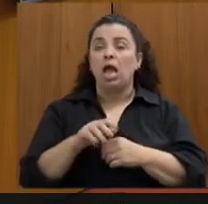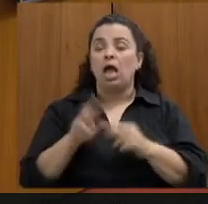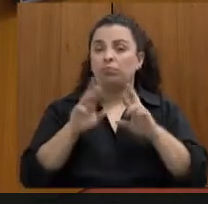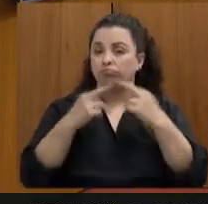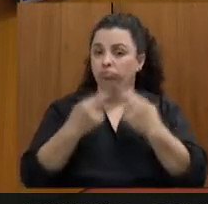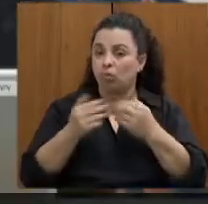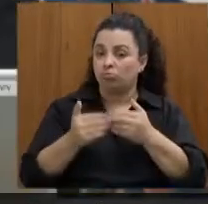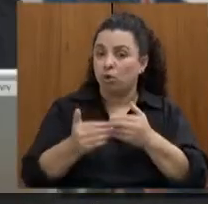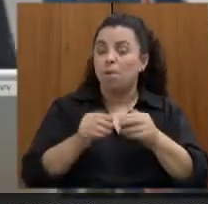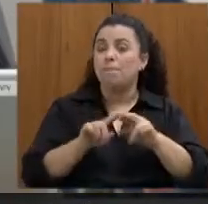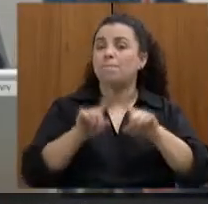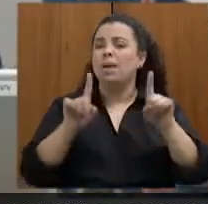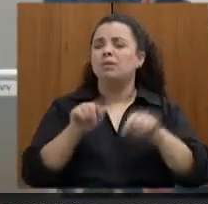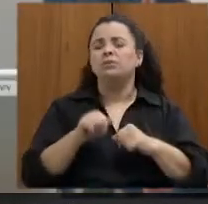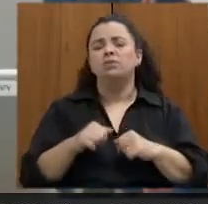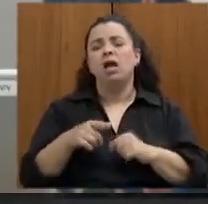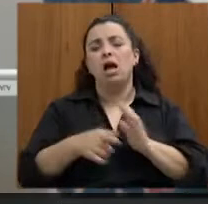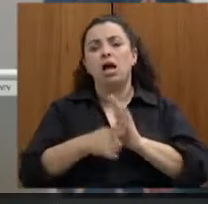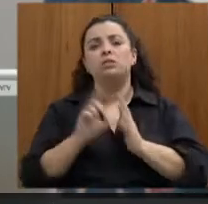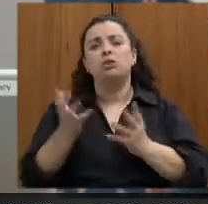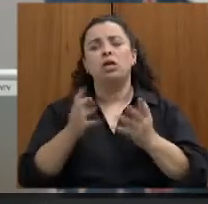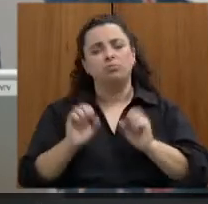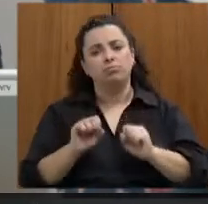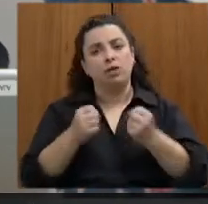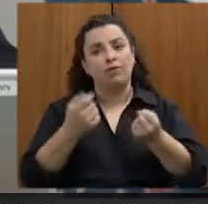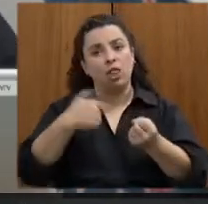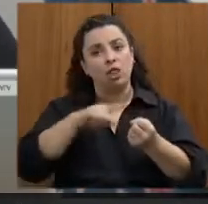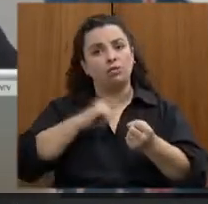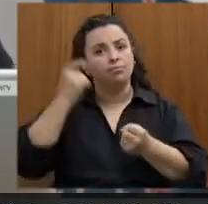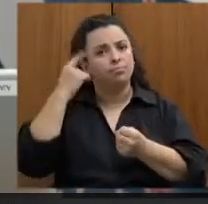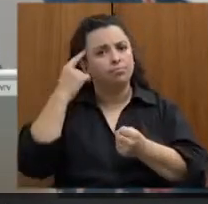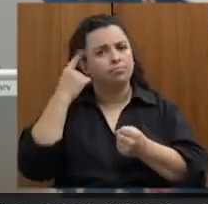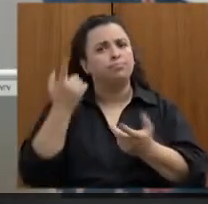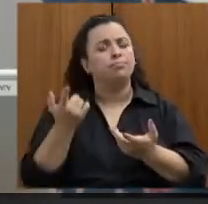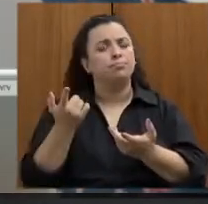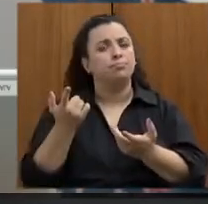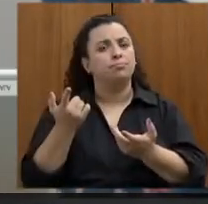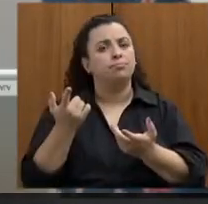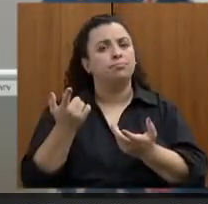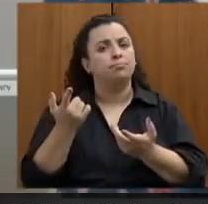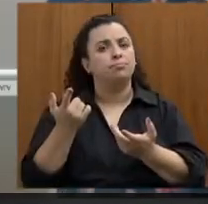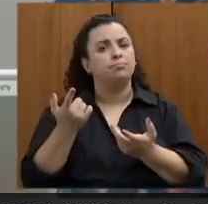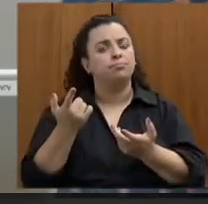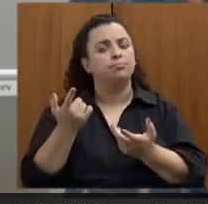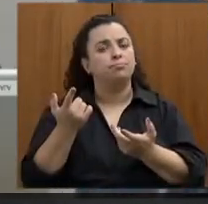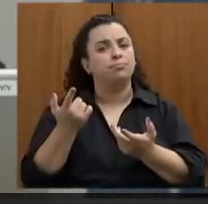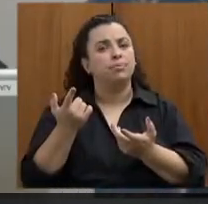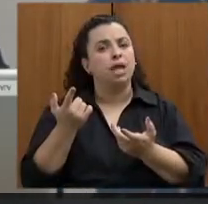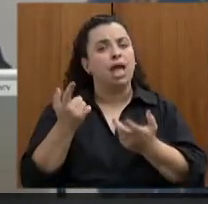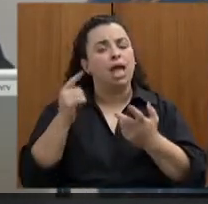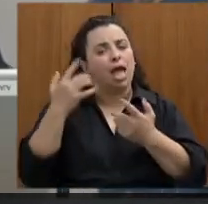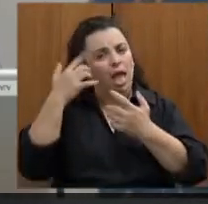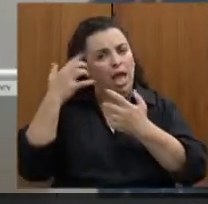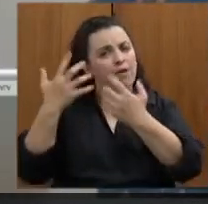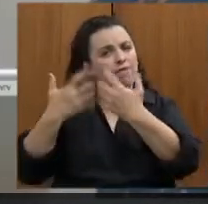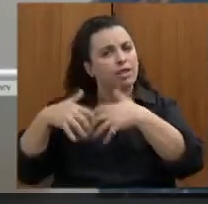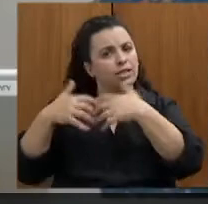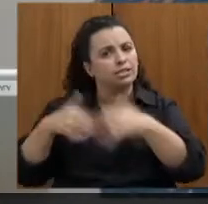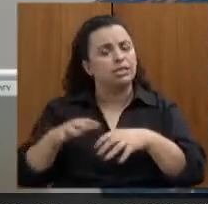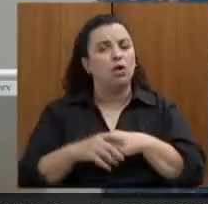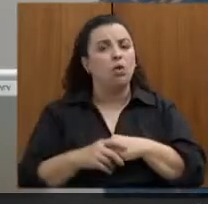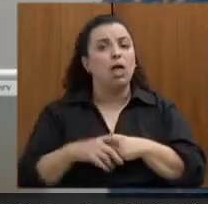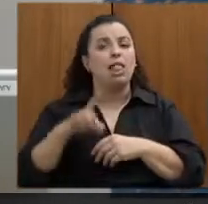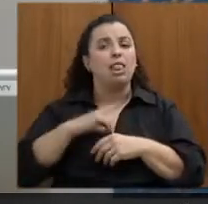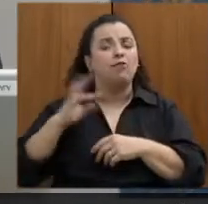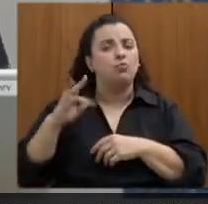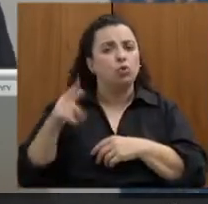é a nossa preocupação, né? Deixei aqui para fazer essa ponderação também, pós apresentação dos dados dos nossos colegas